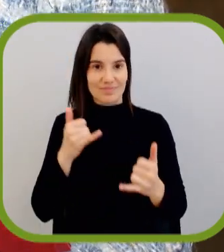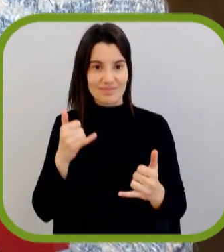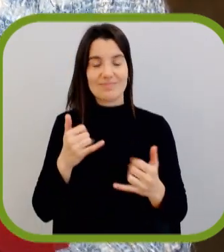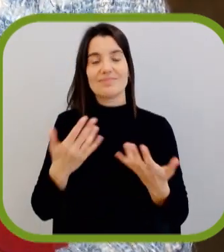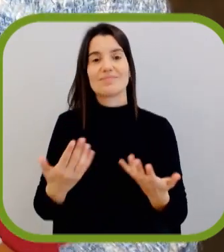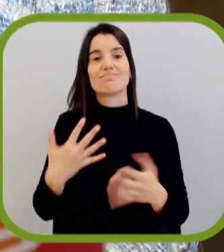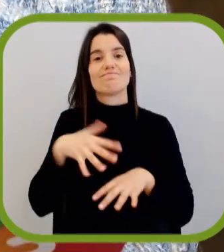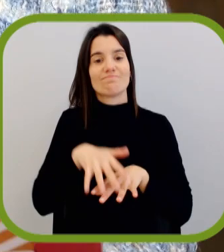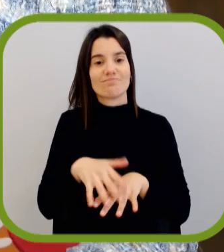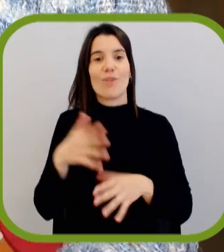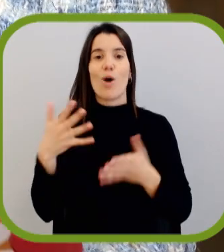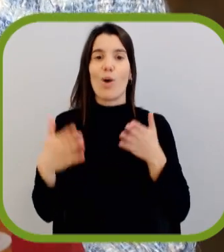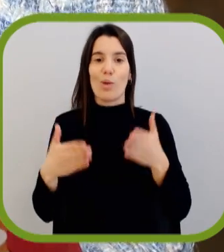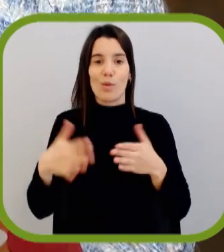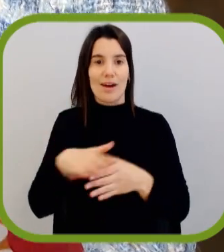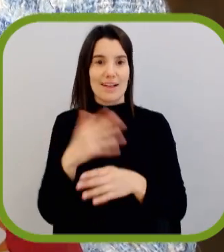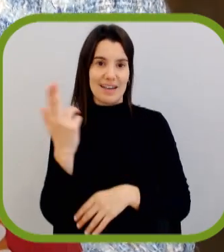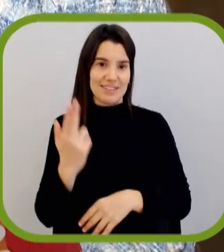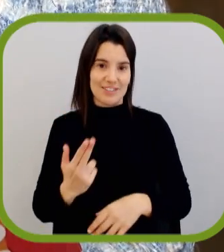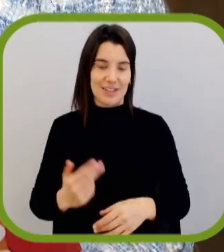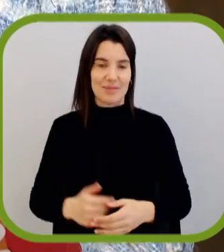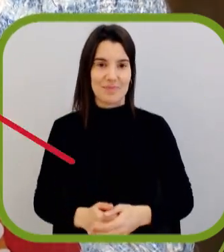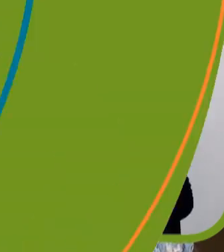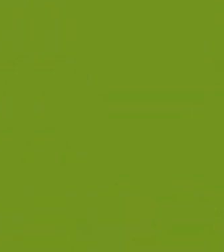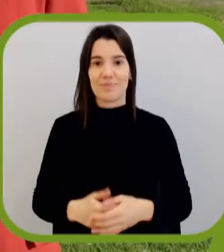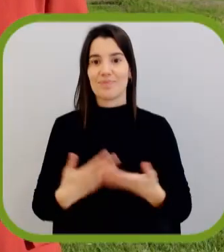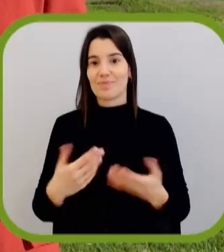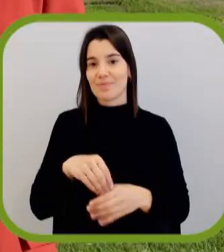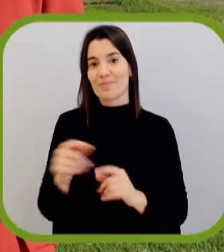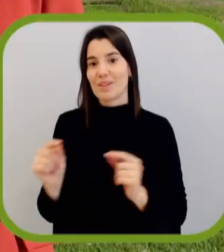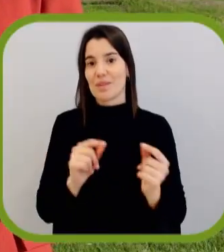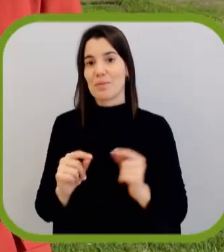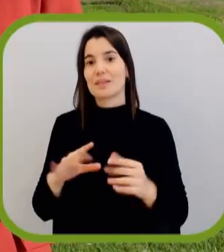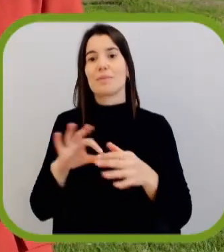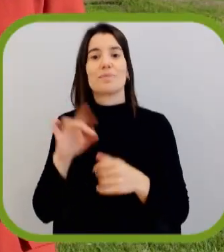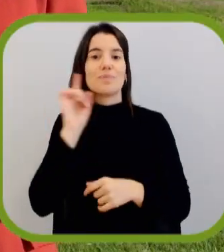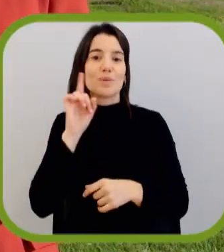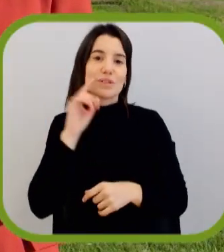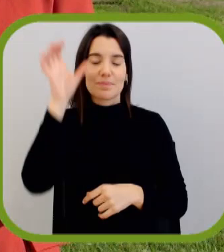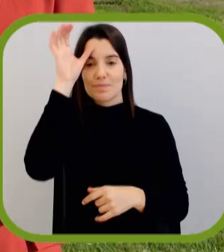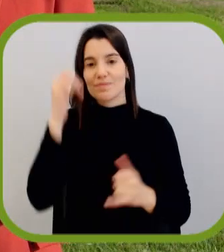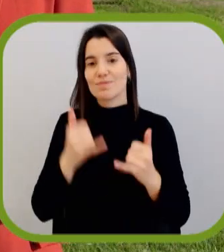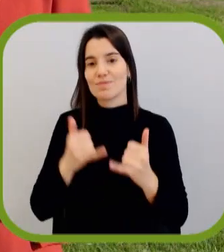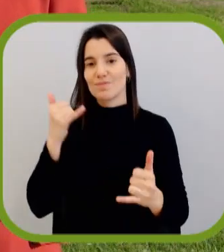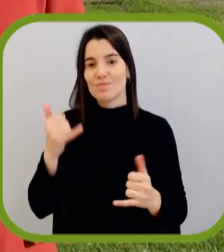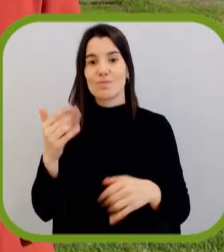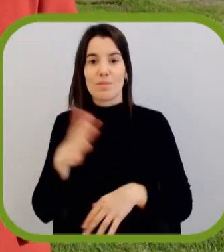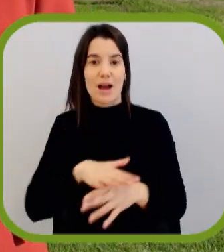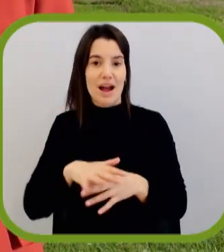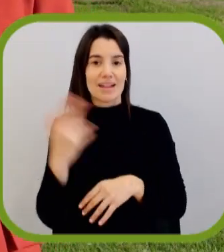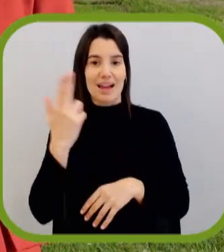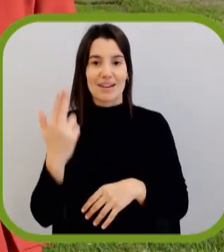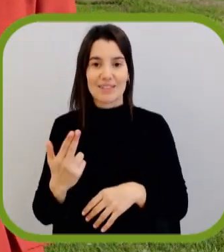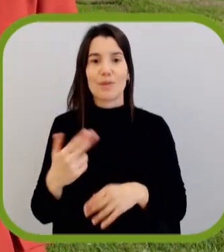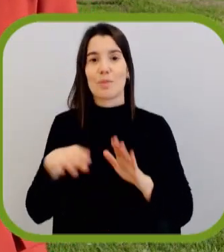inteligência artificial e a integração da robótica no meio artístico. É no contexto de debate acerca da relevância da inteligência artificial no